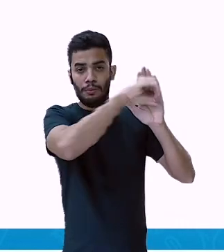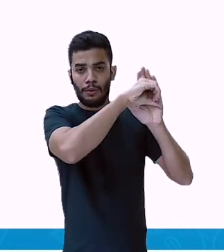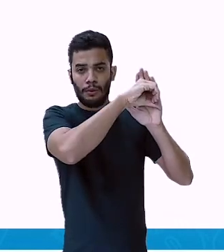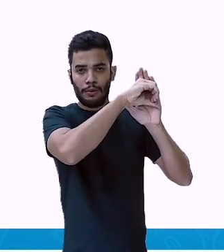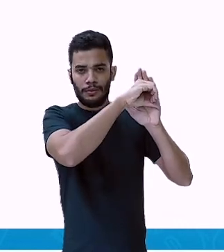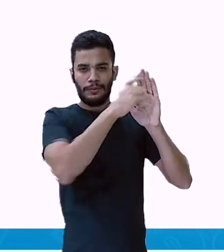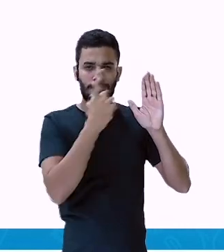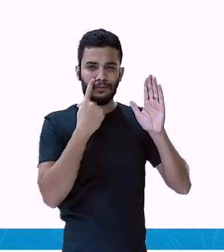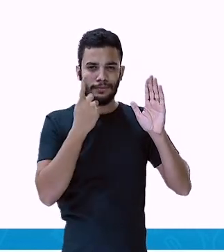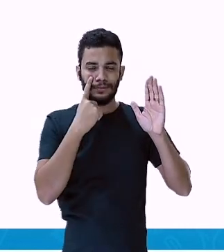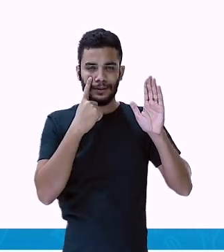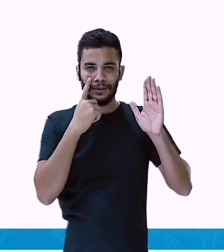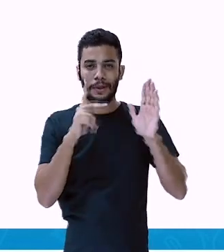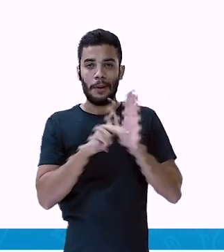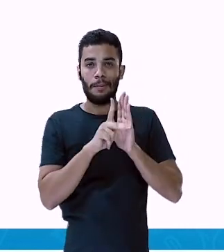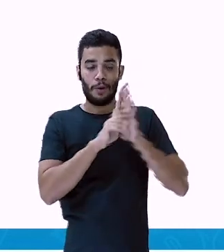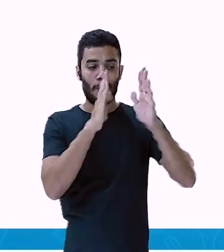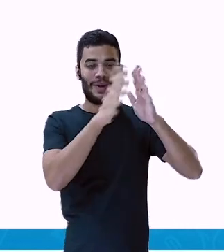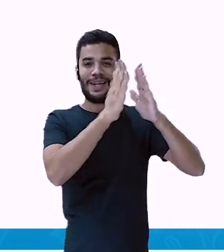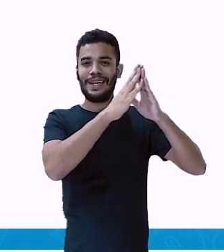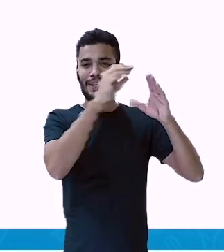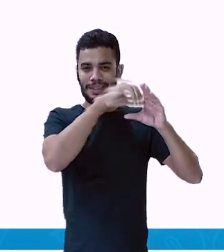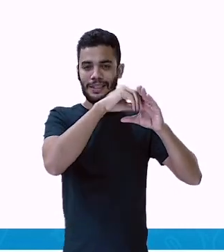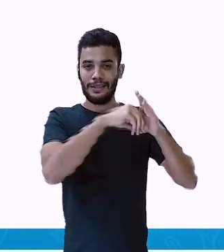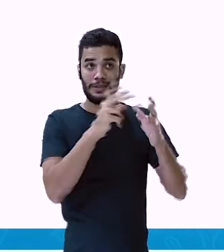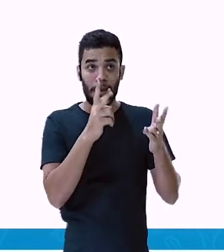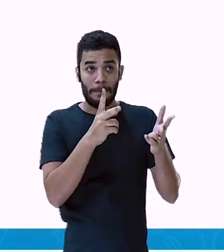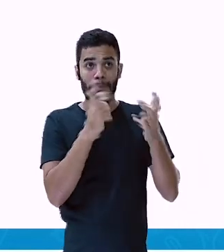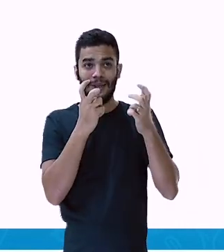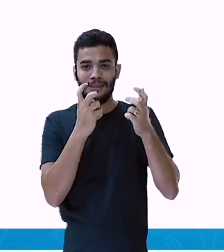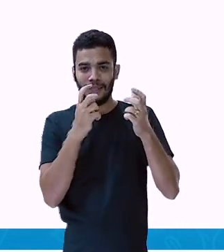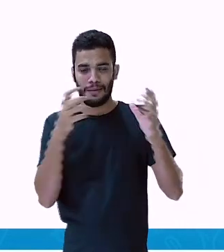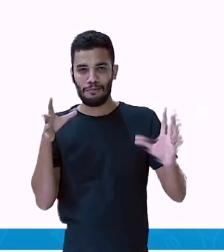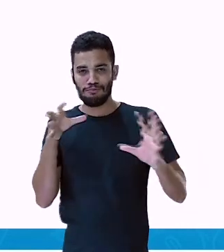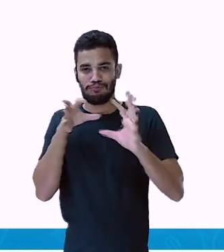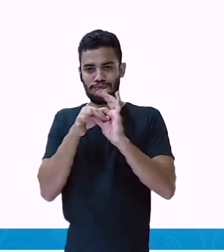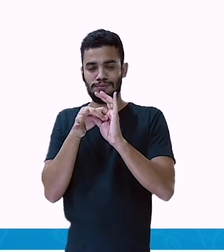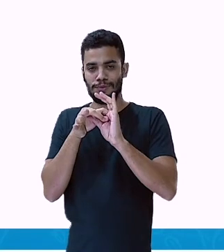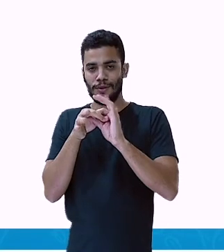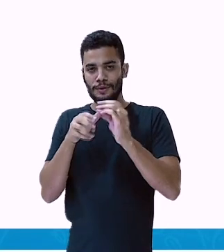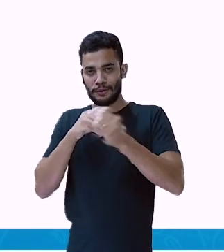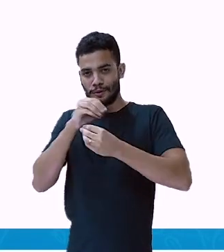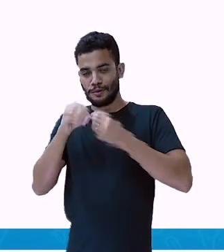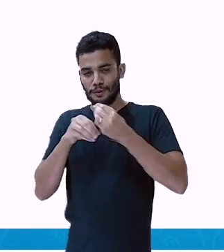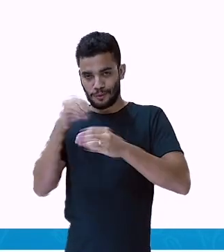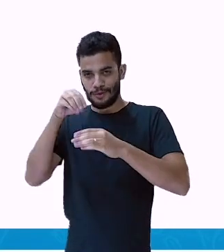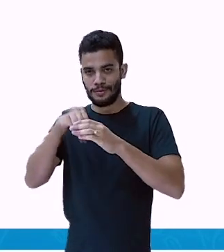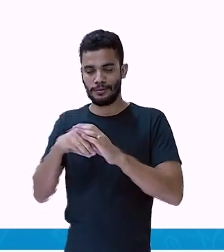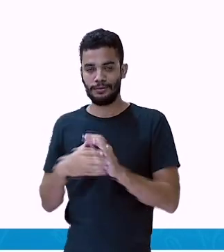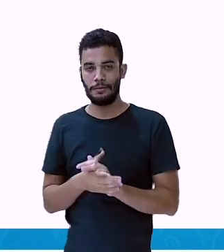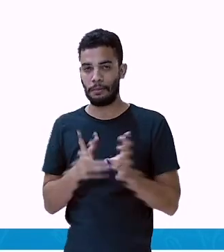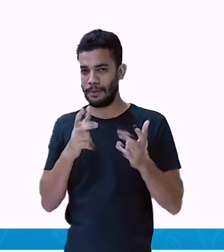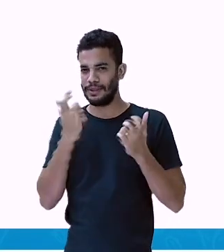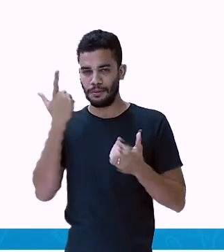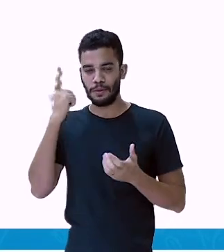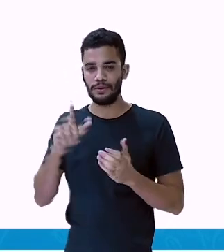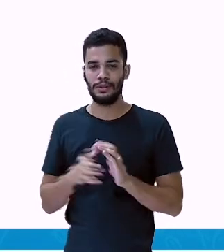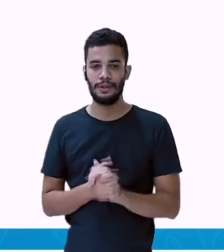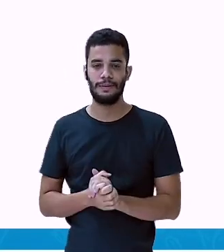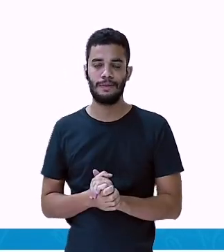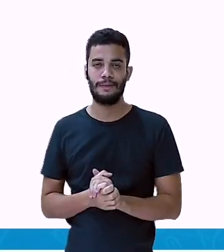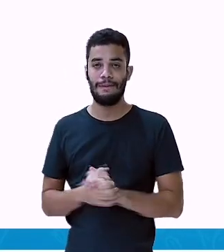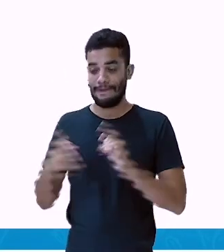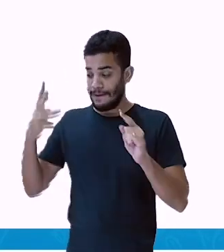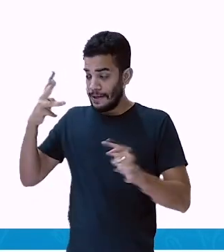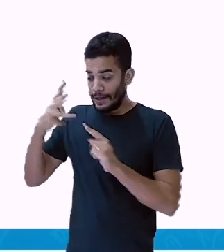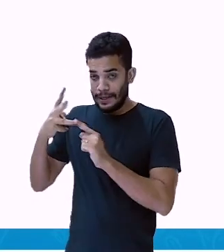panelas, talheres, diversas, muitas aplicações tem o aço inox. E o ouro 18, tem